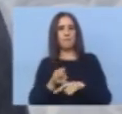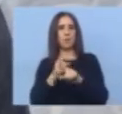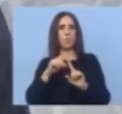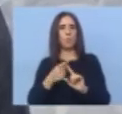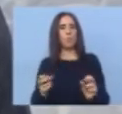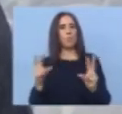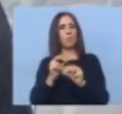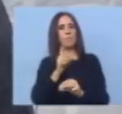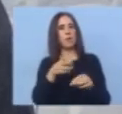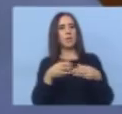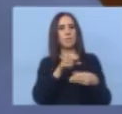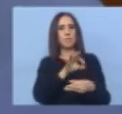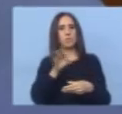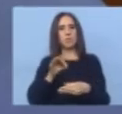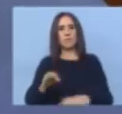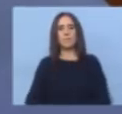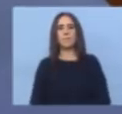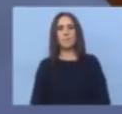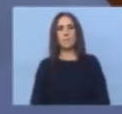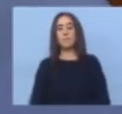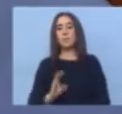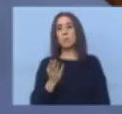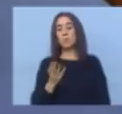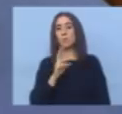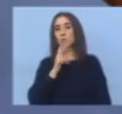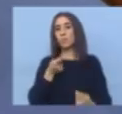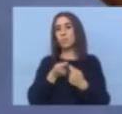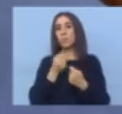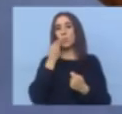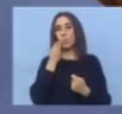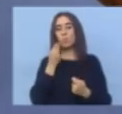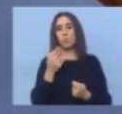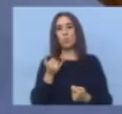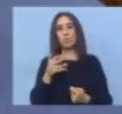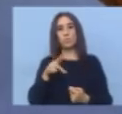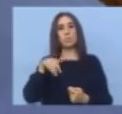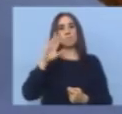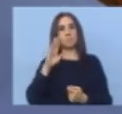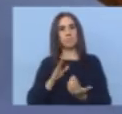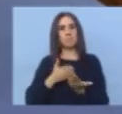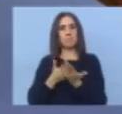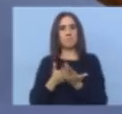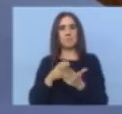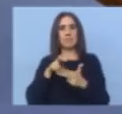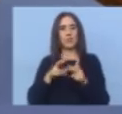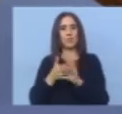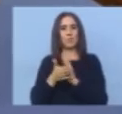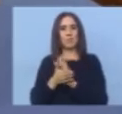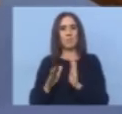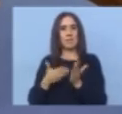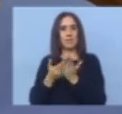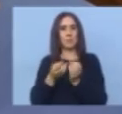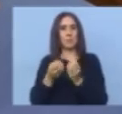escolher uma equipa. Sabendo de que forma é que podem dar resposta a 2000 e tantos lugares disponíveis para muitos mais